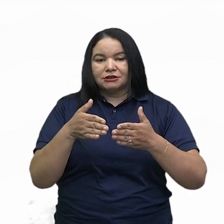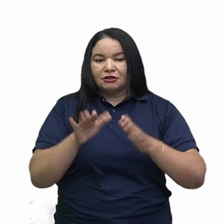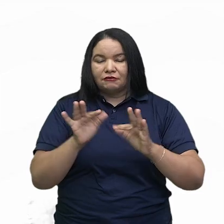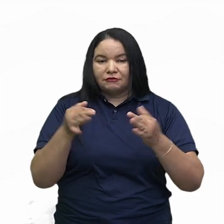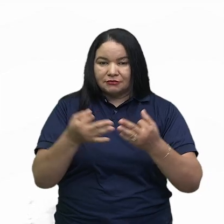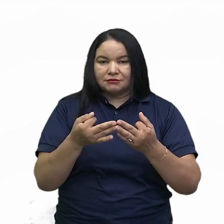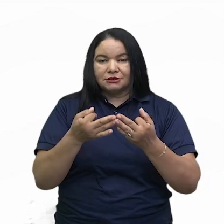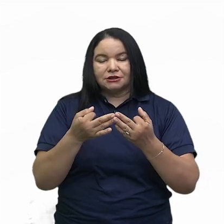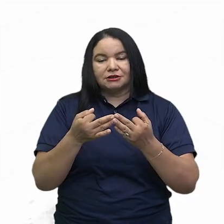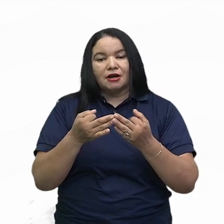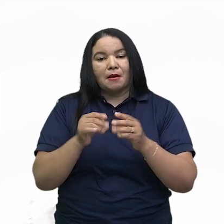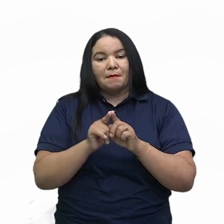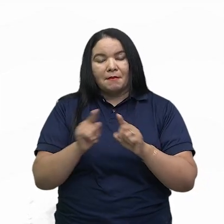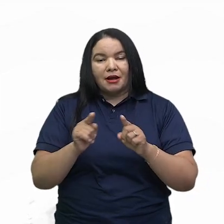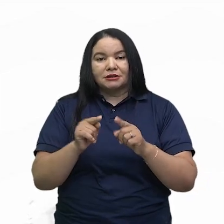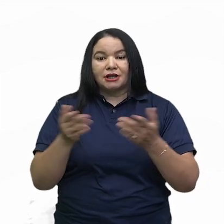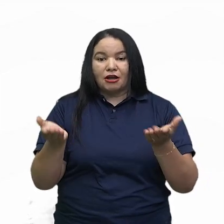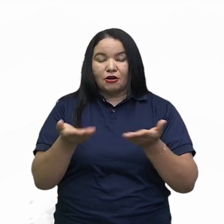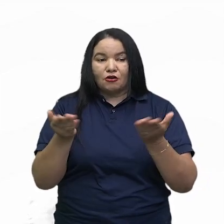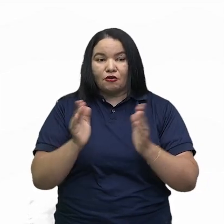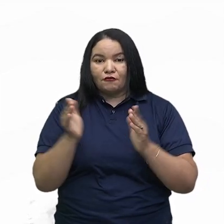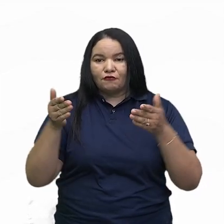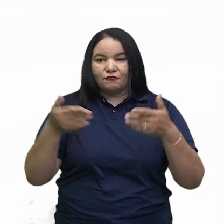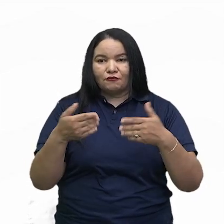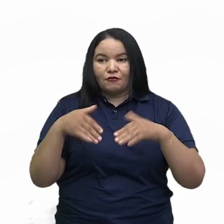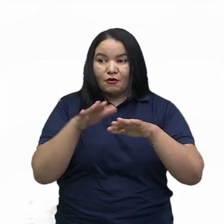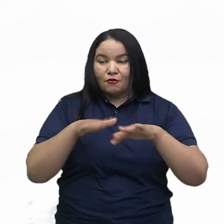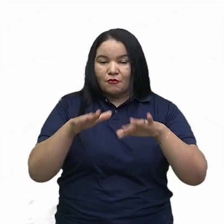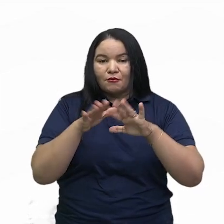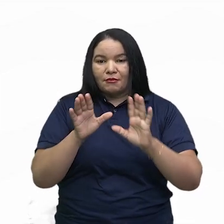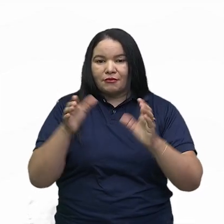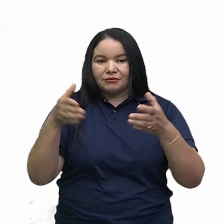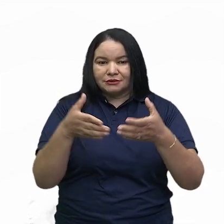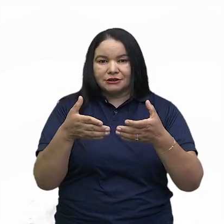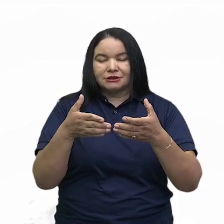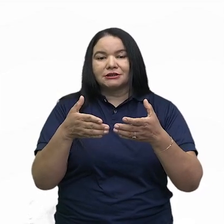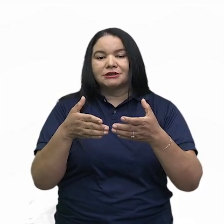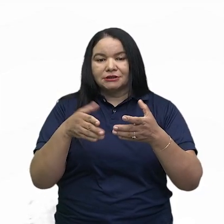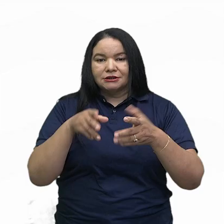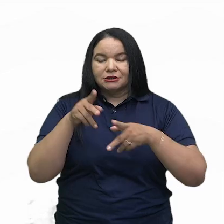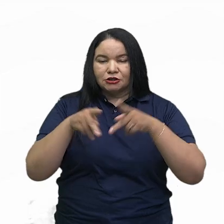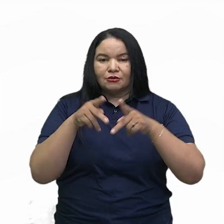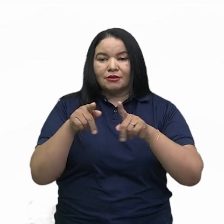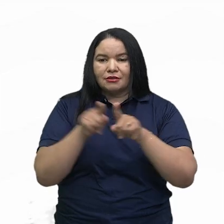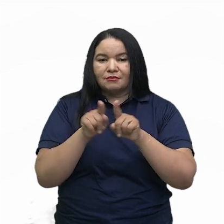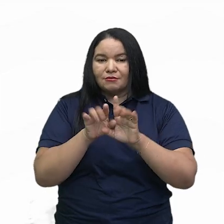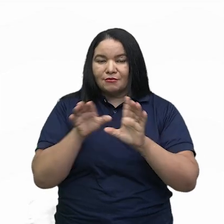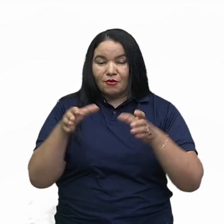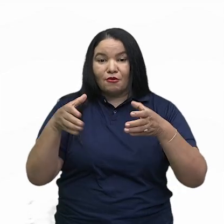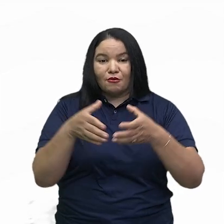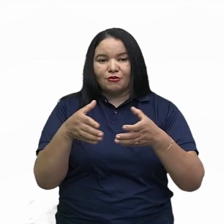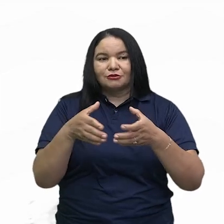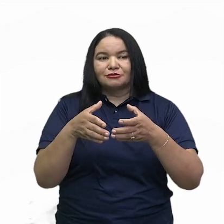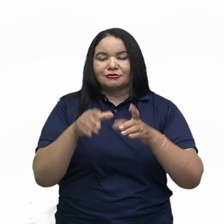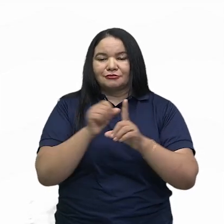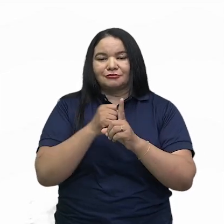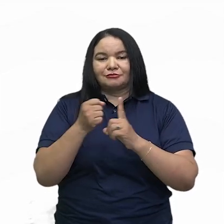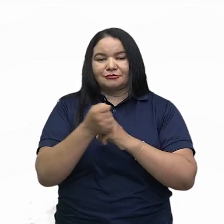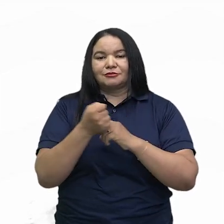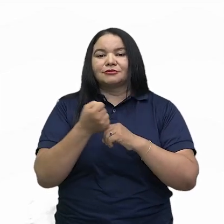algo familiar, mas sim voltado para comunidades, nações, para todo um conjunto